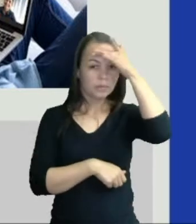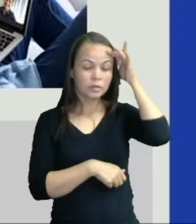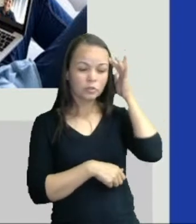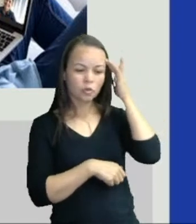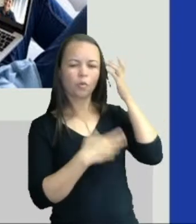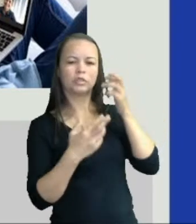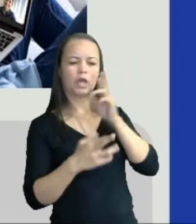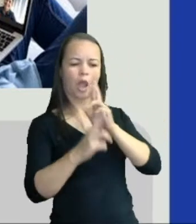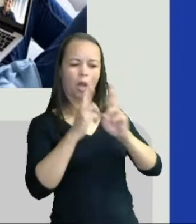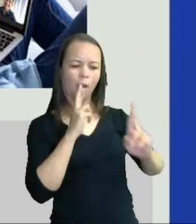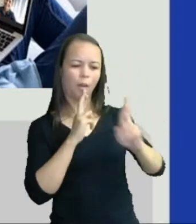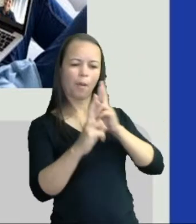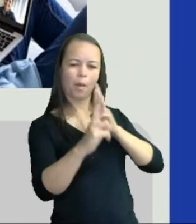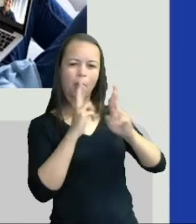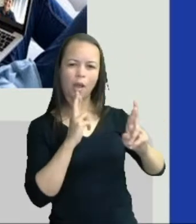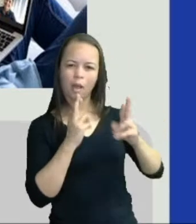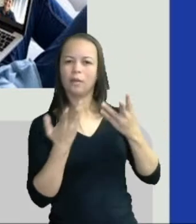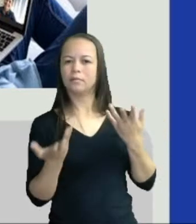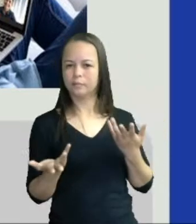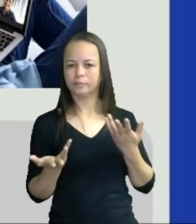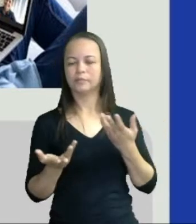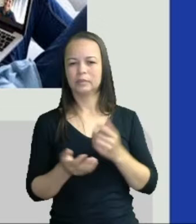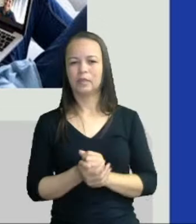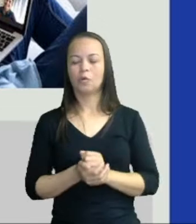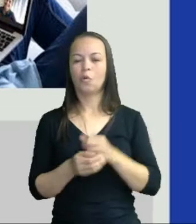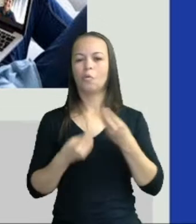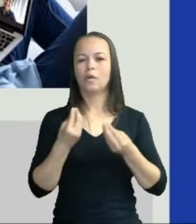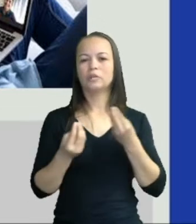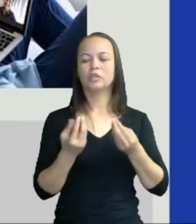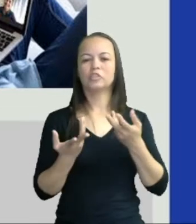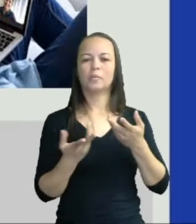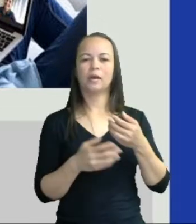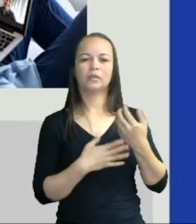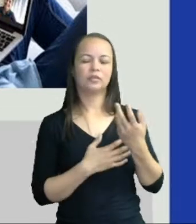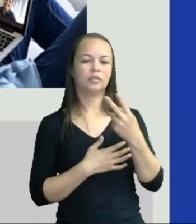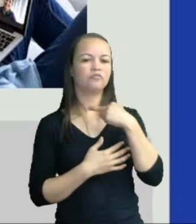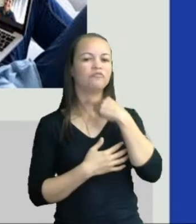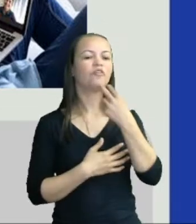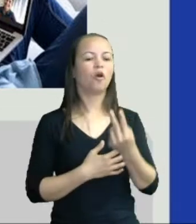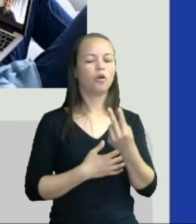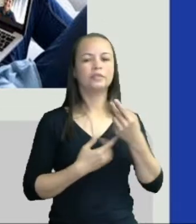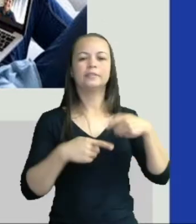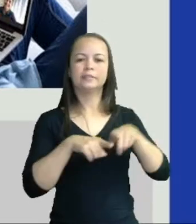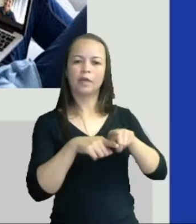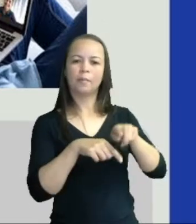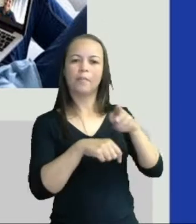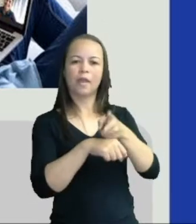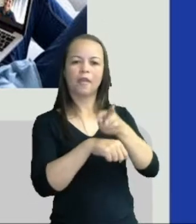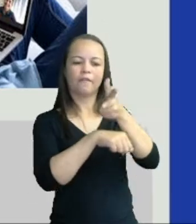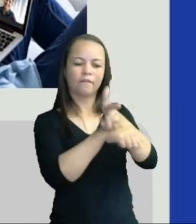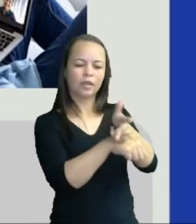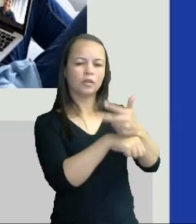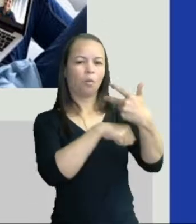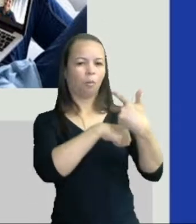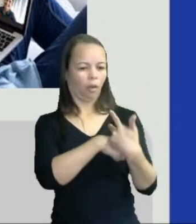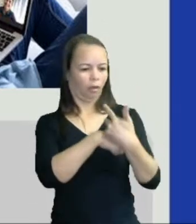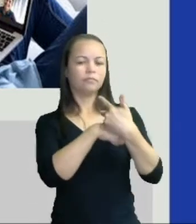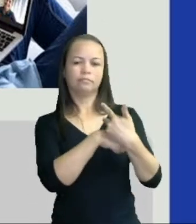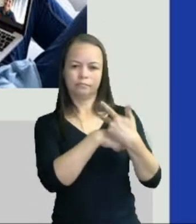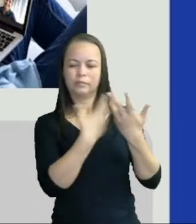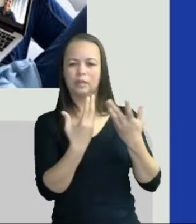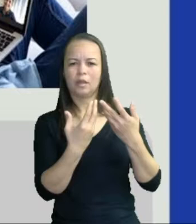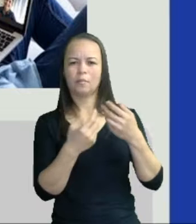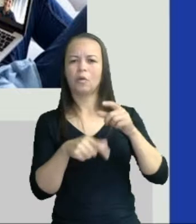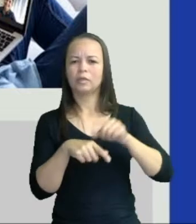respondidos de forma imediata, como é o caso das chamadas de voz e as chamadas de vídeo, ou em poucas horas por